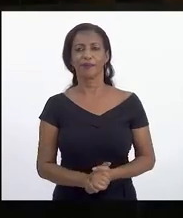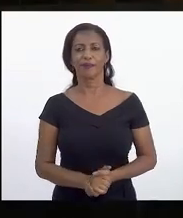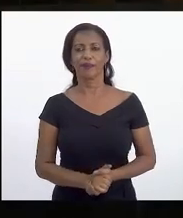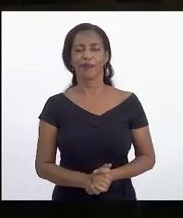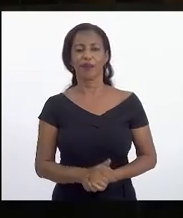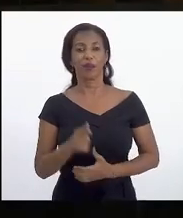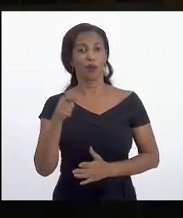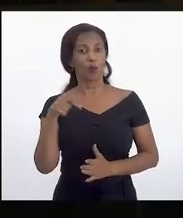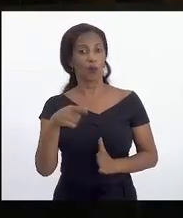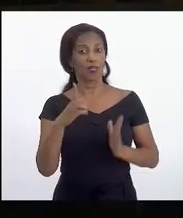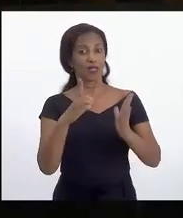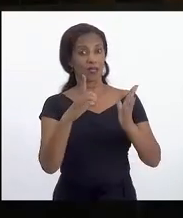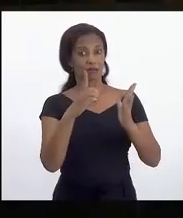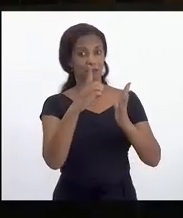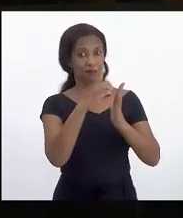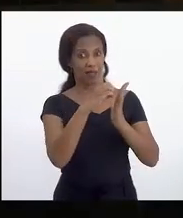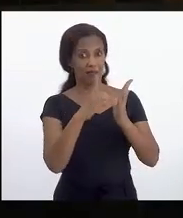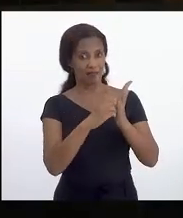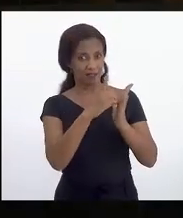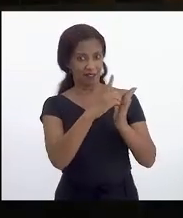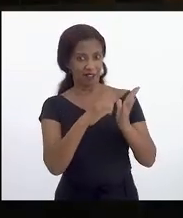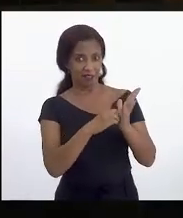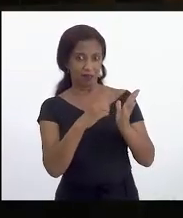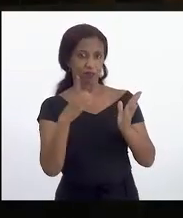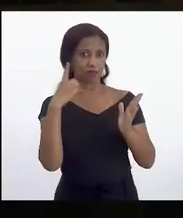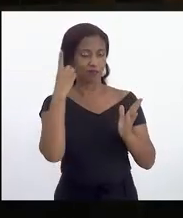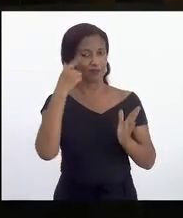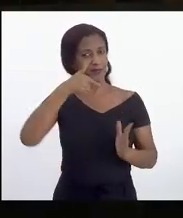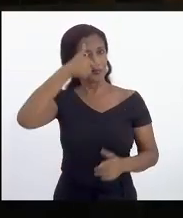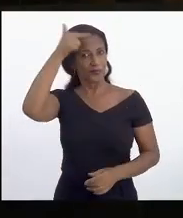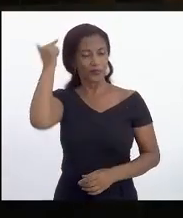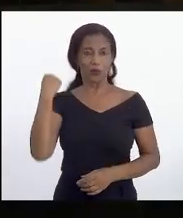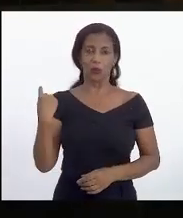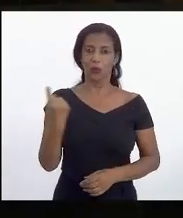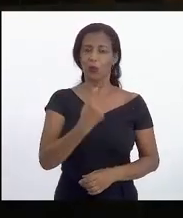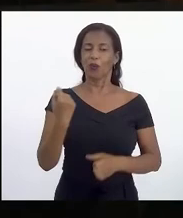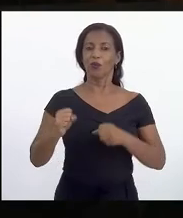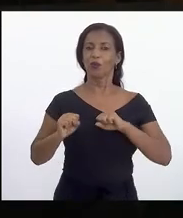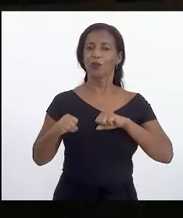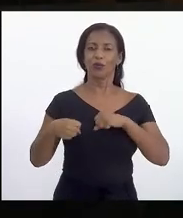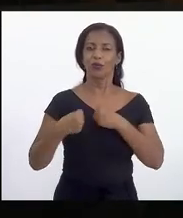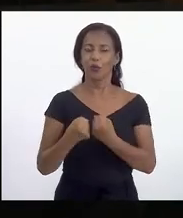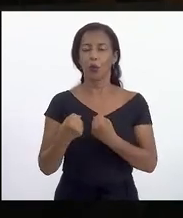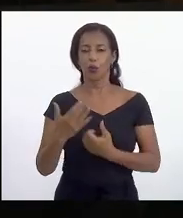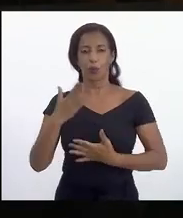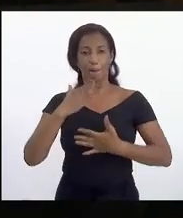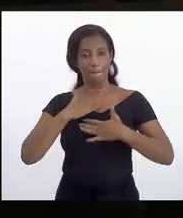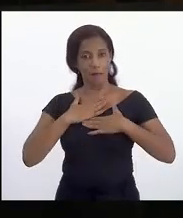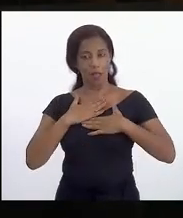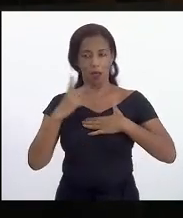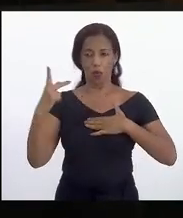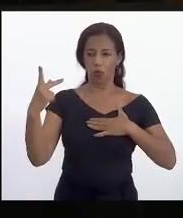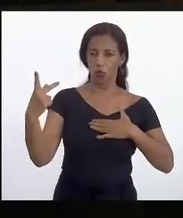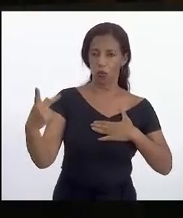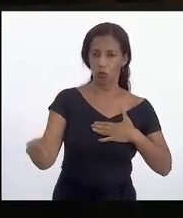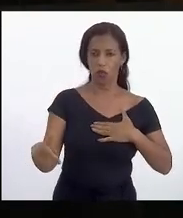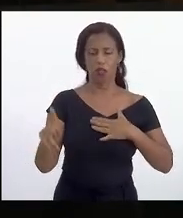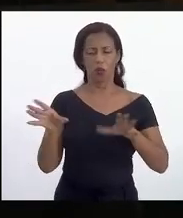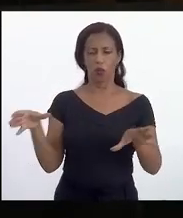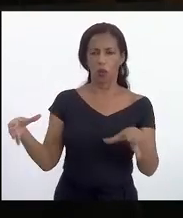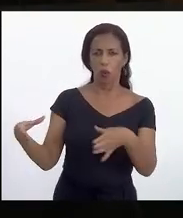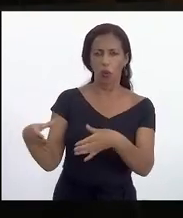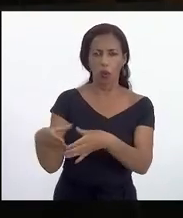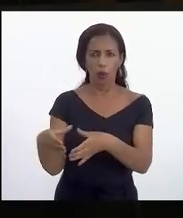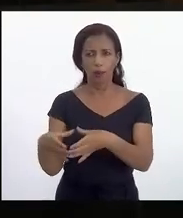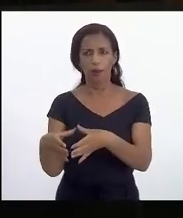com este decreto Deputado Luiz Paulo o nosso esforço o seu esforço o esforço da